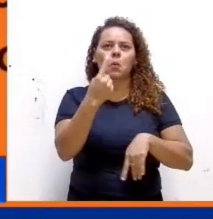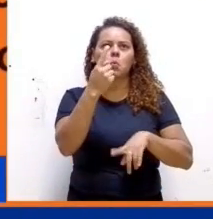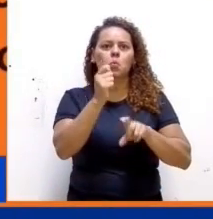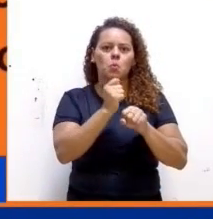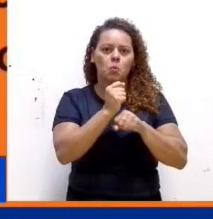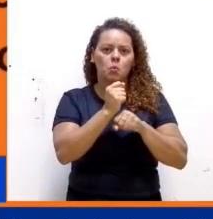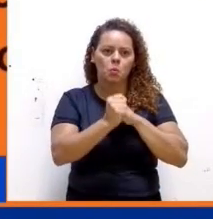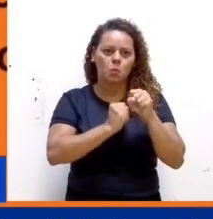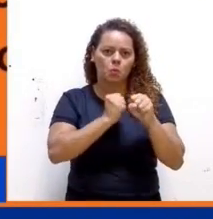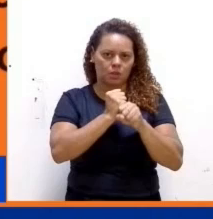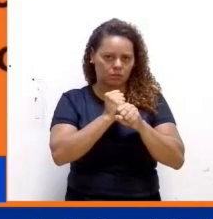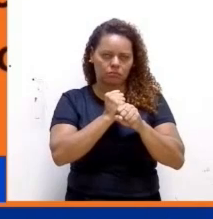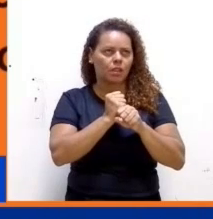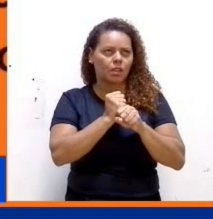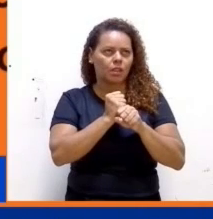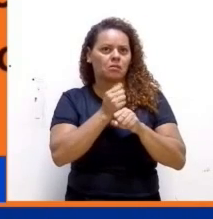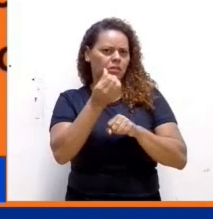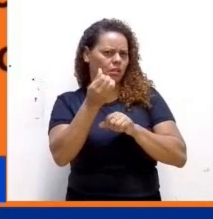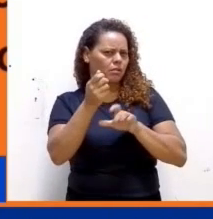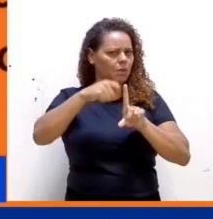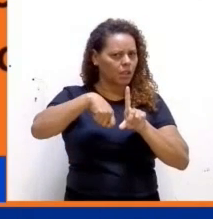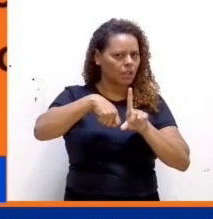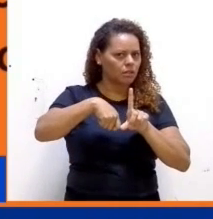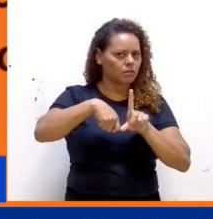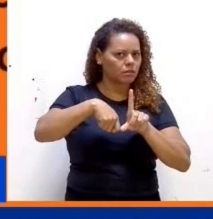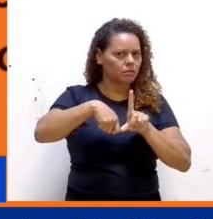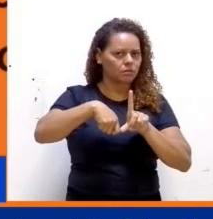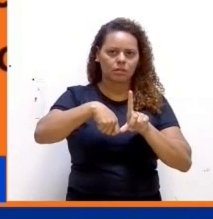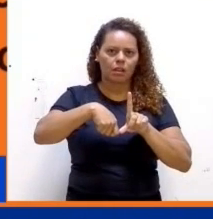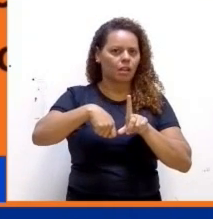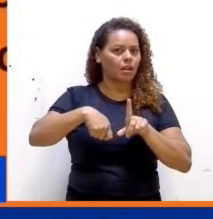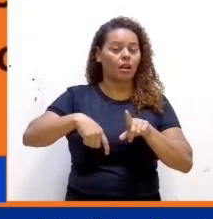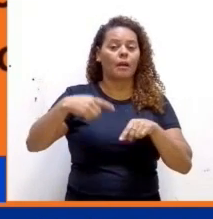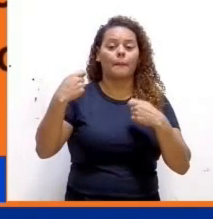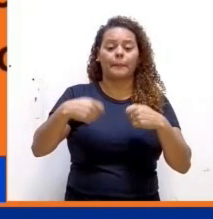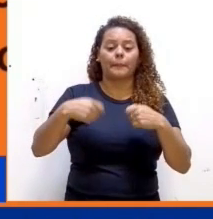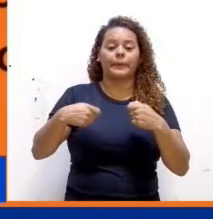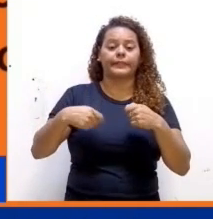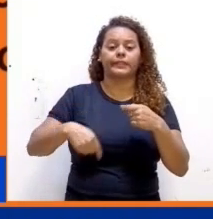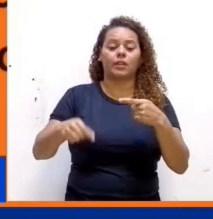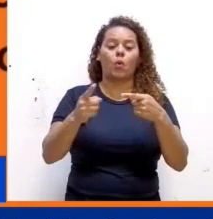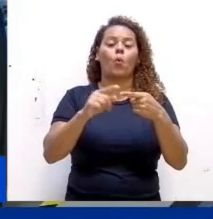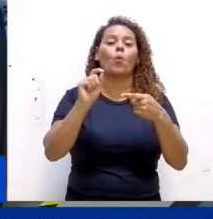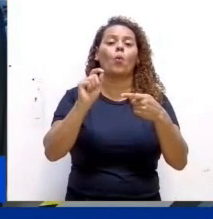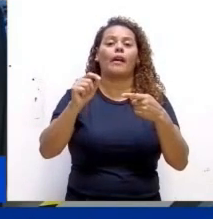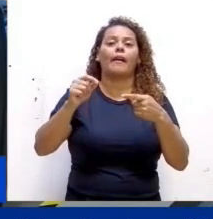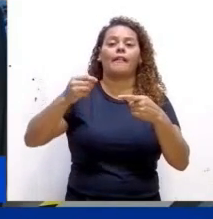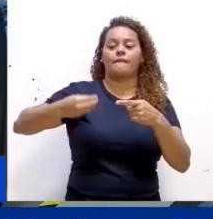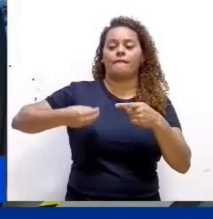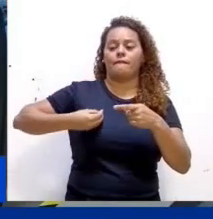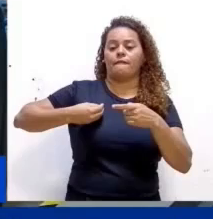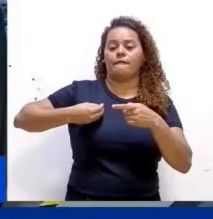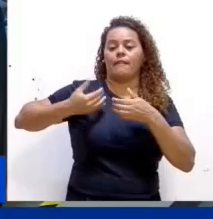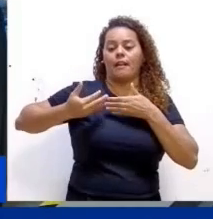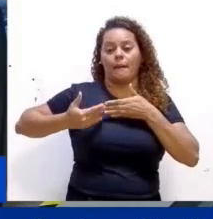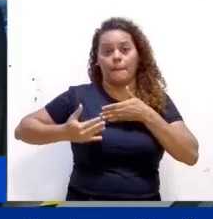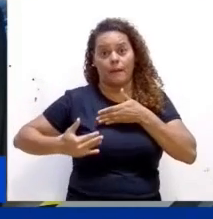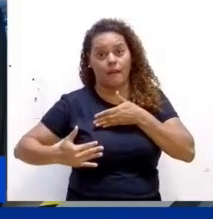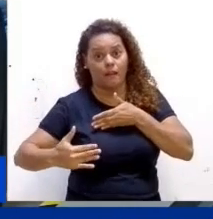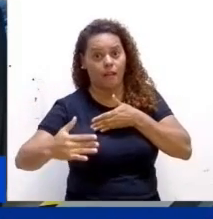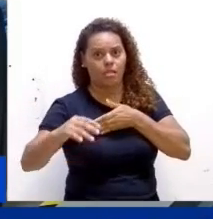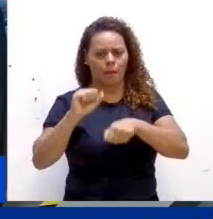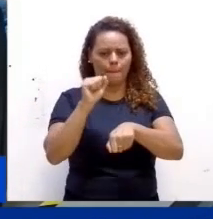não. Eu disse uma convivência duradoura, que se prolonga no tempo, que a gente consegue observar todas